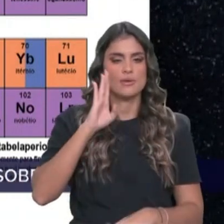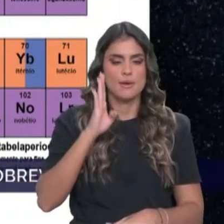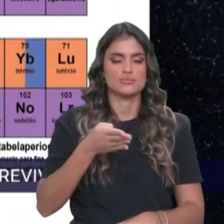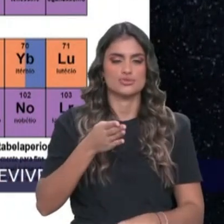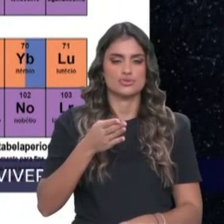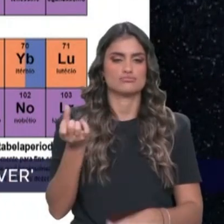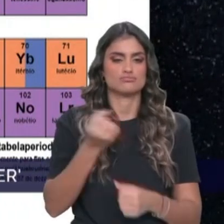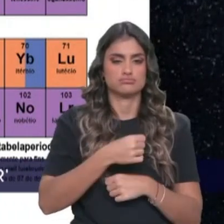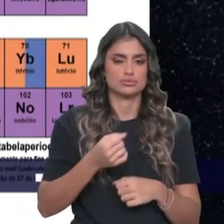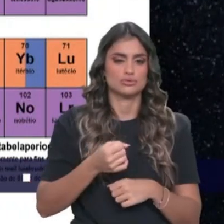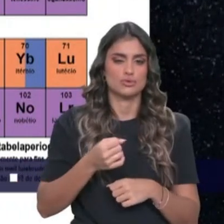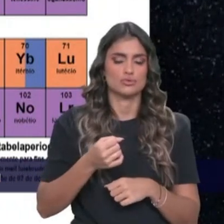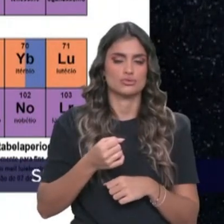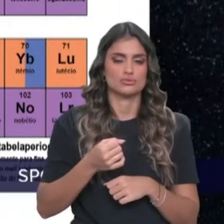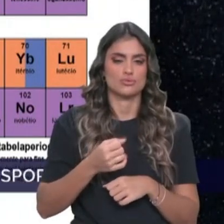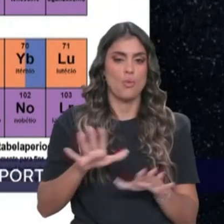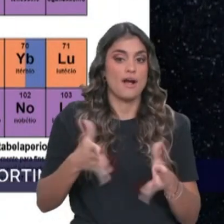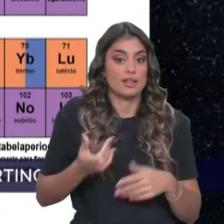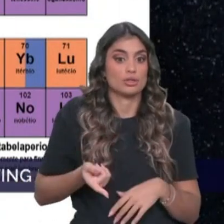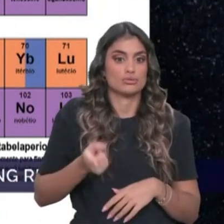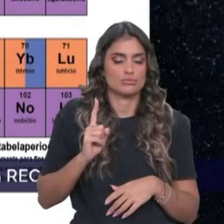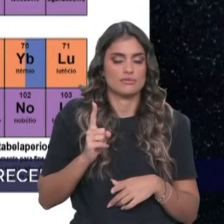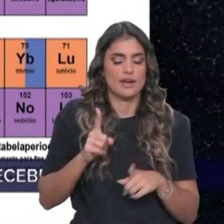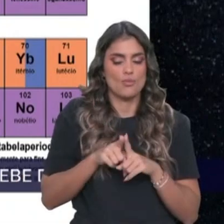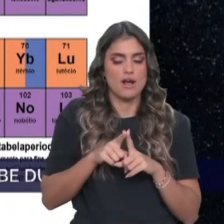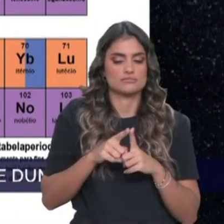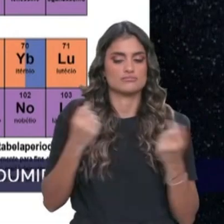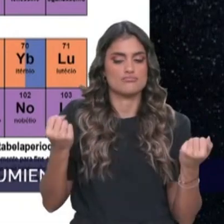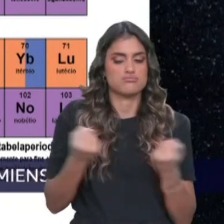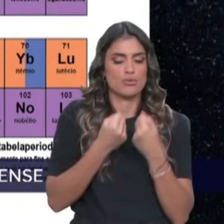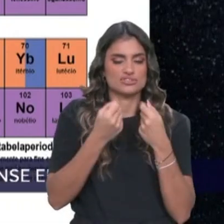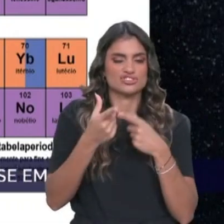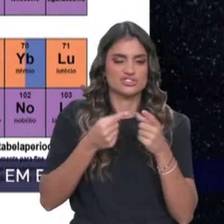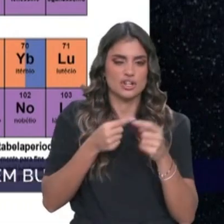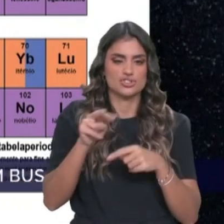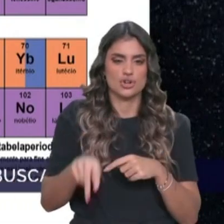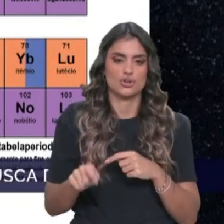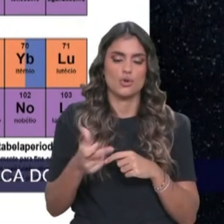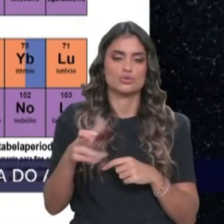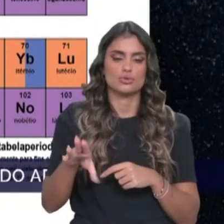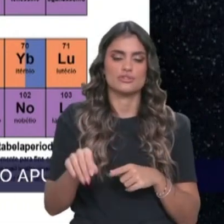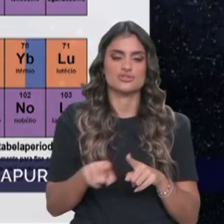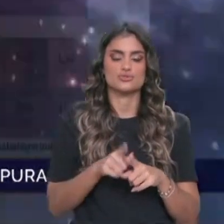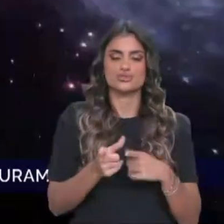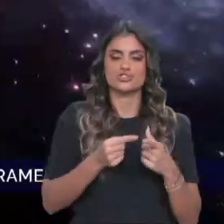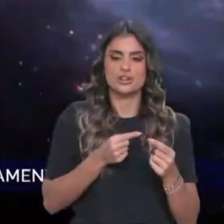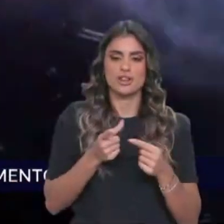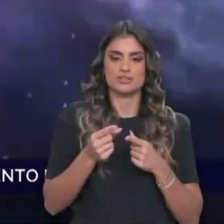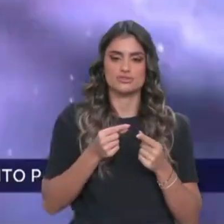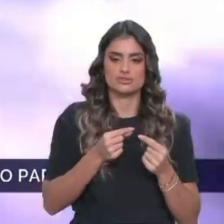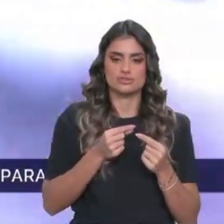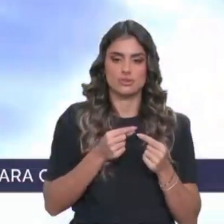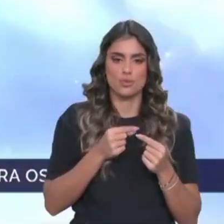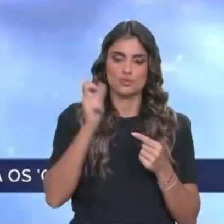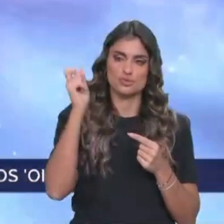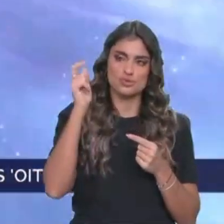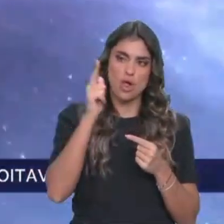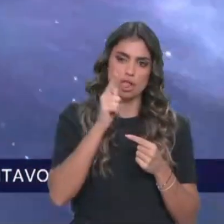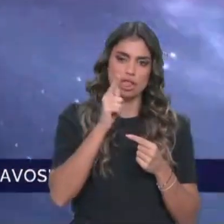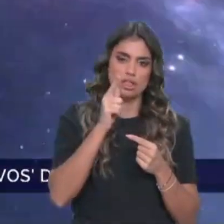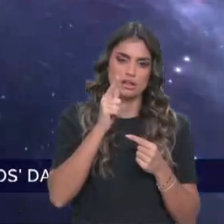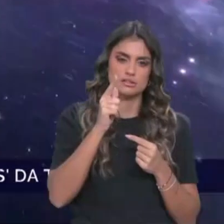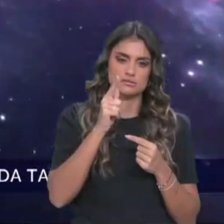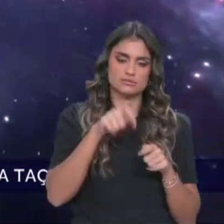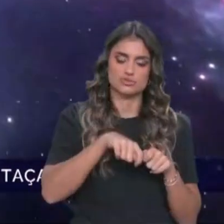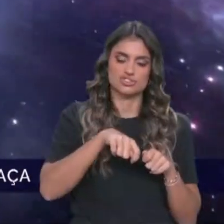explosão qualquer. São, sobretudo, a colisão de estrelas de neutrões. Estrelas de neutrões são estrelas com massa do Sol com um diâmetro